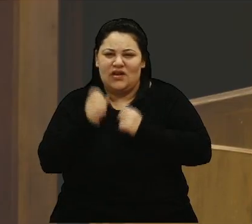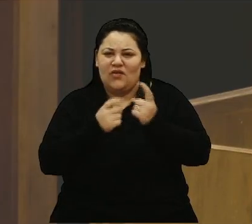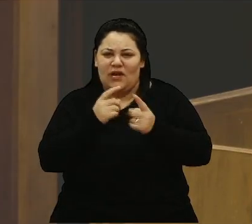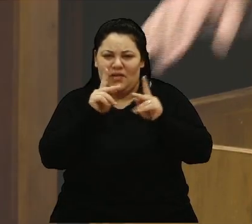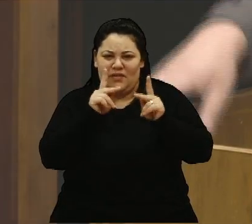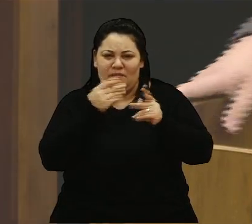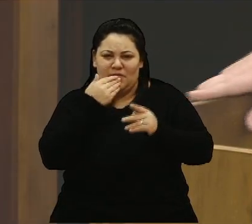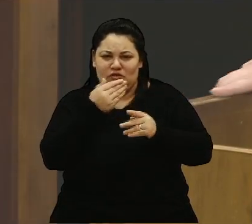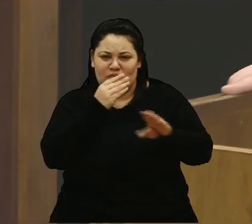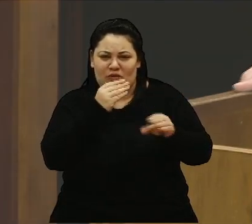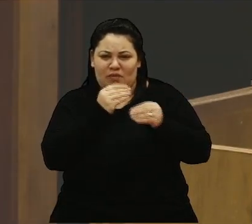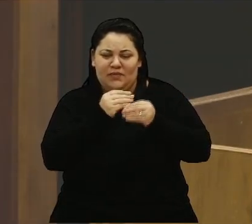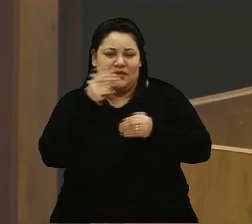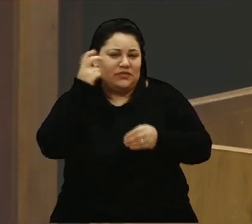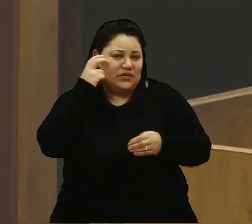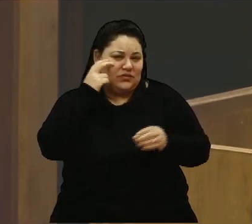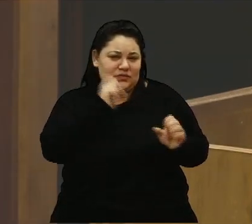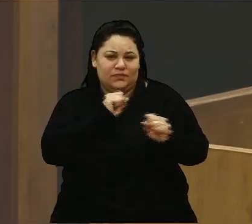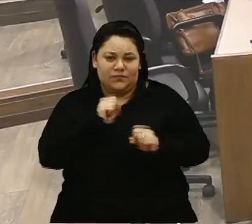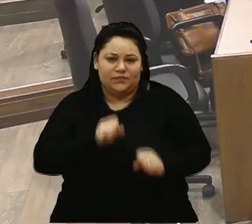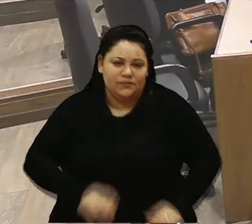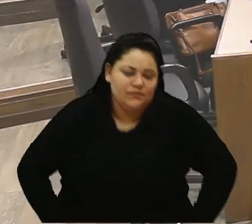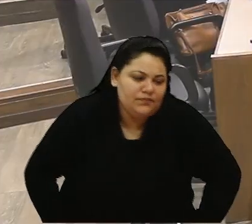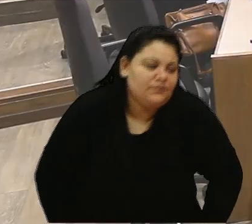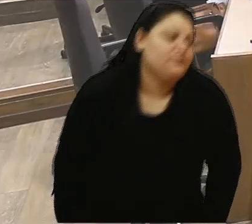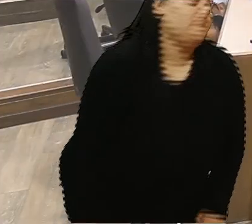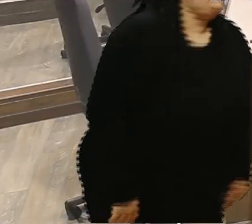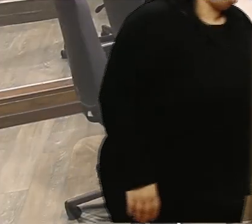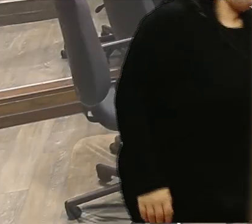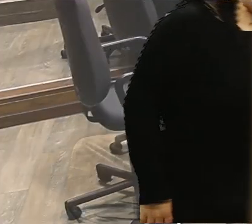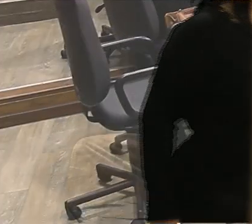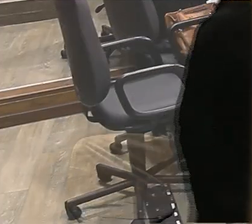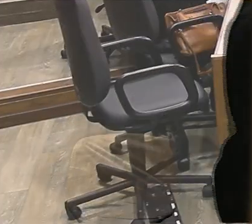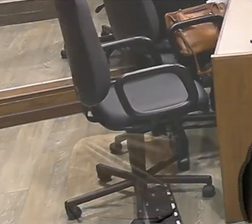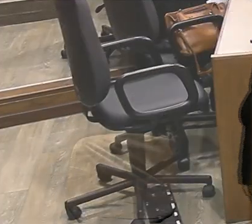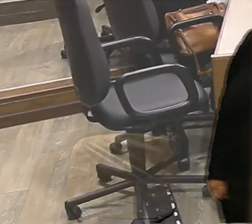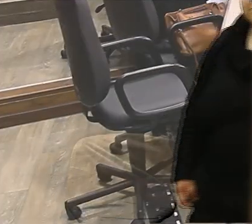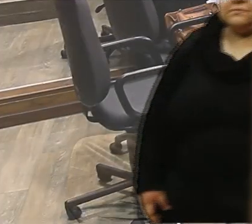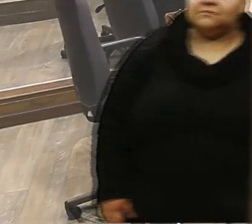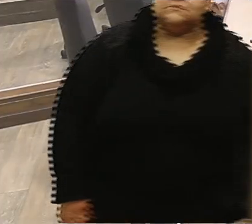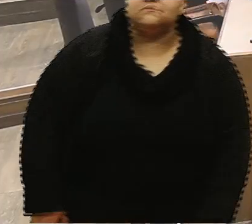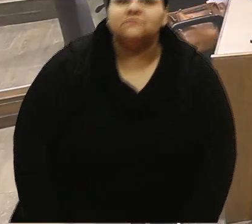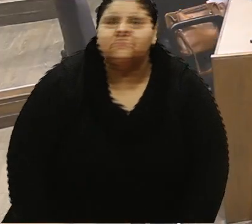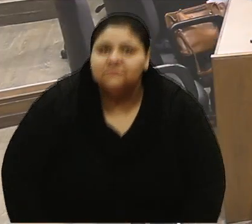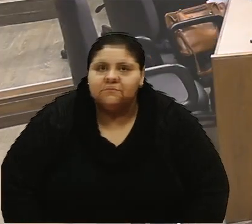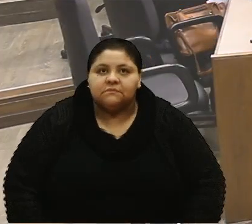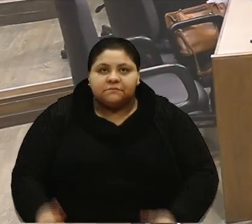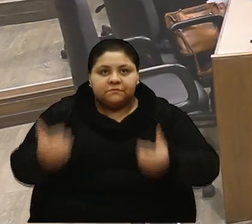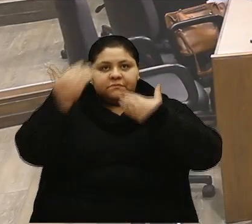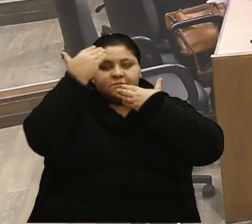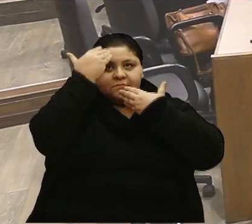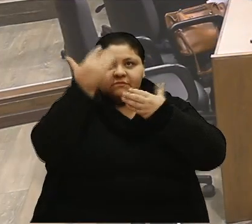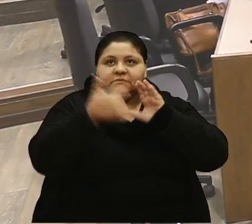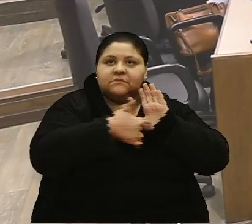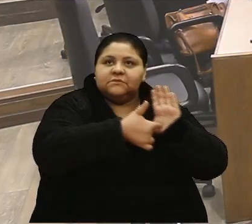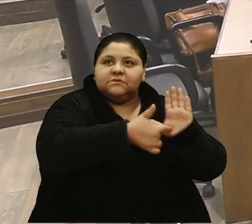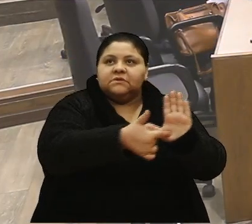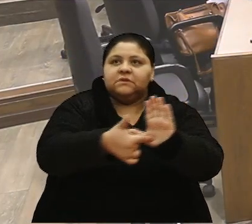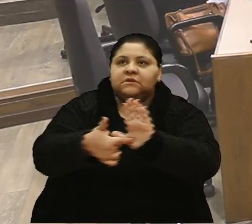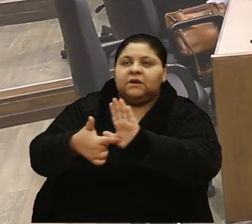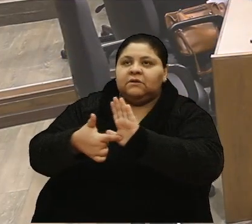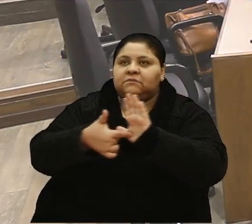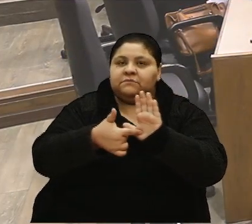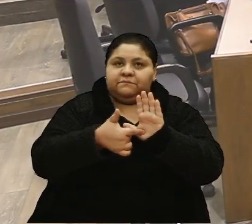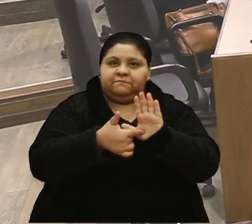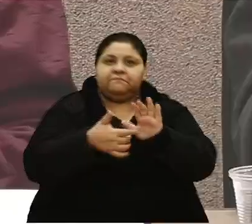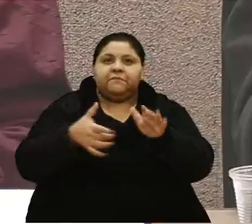Santos, sua parte então de imediato. Vereador, eu agradeço muito aí pela colaboração e pela apresentação do senhor, e eu gostaria aqui, eu precisava